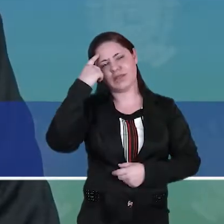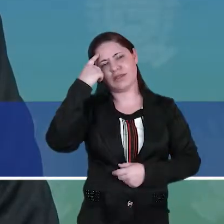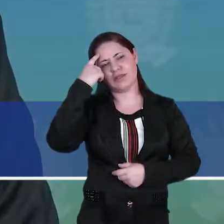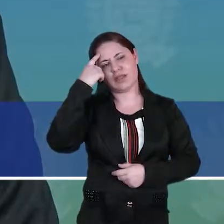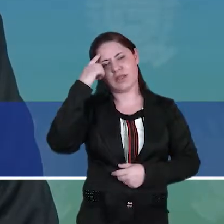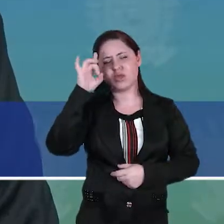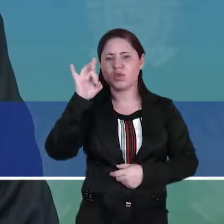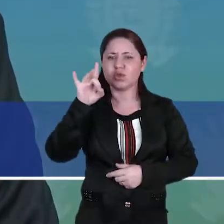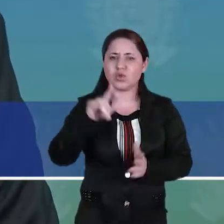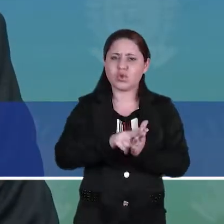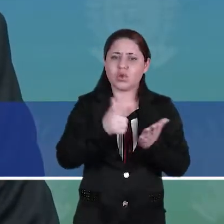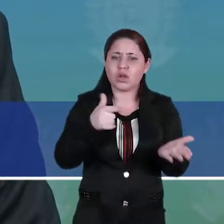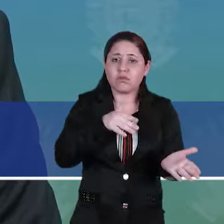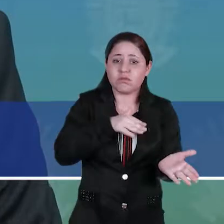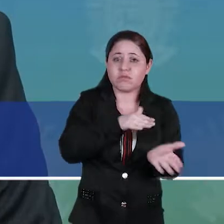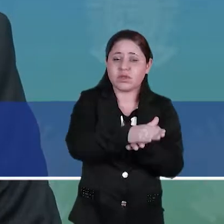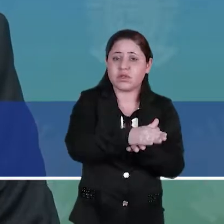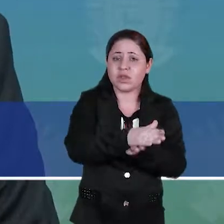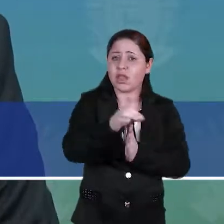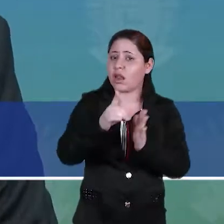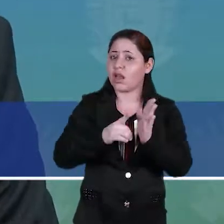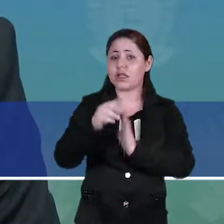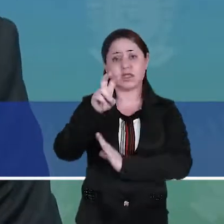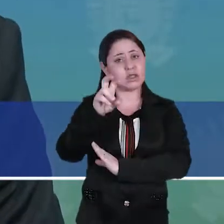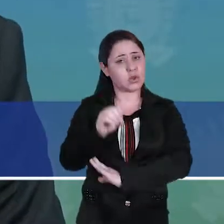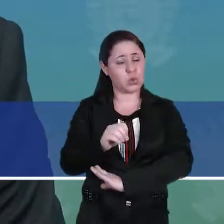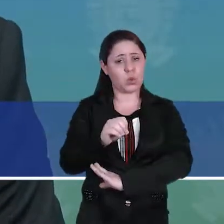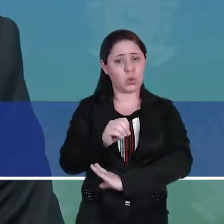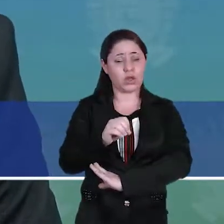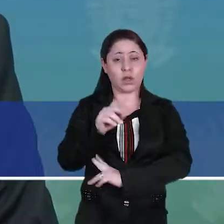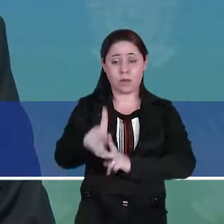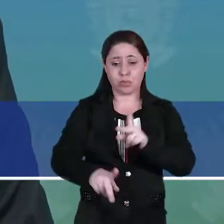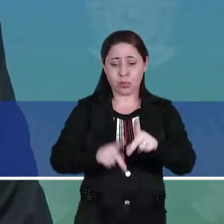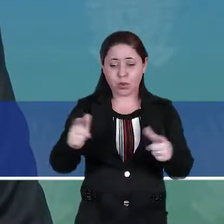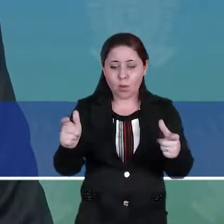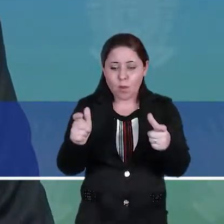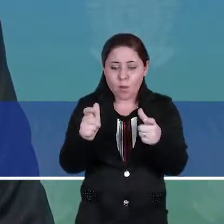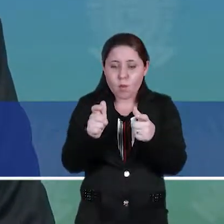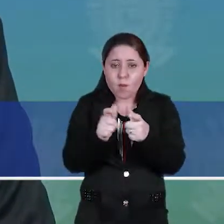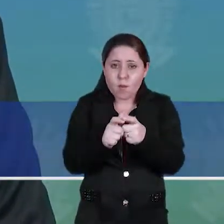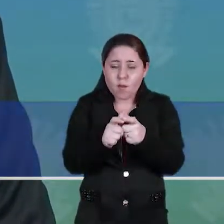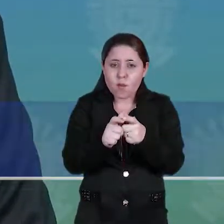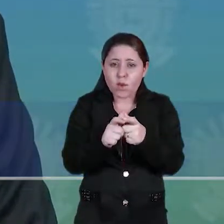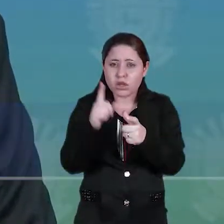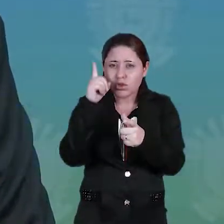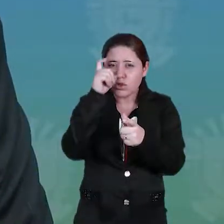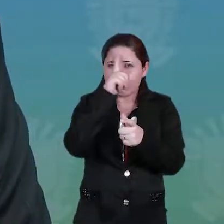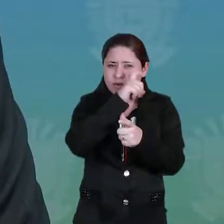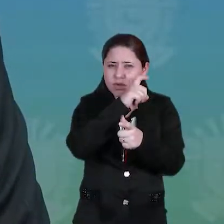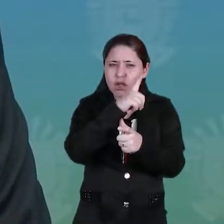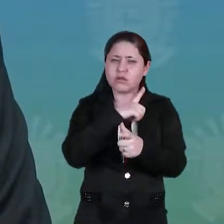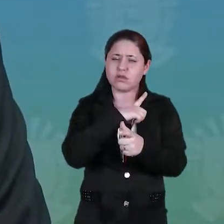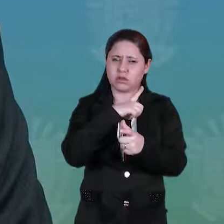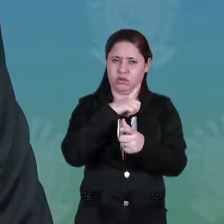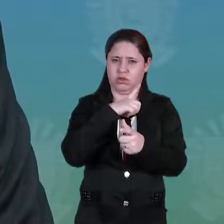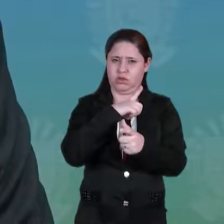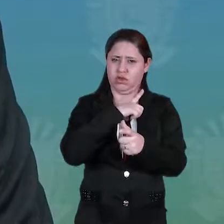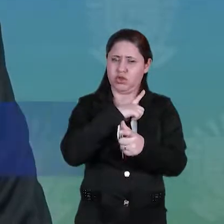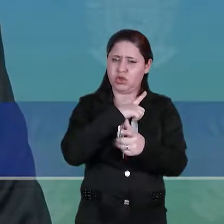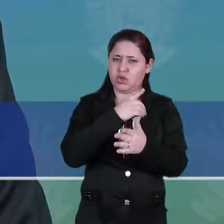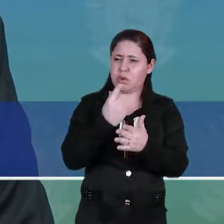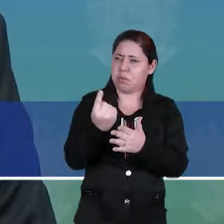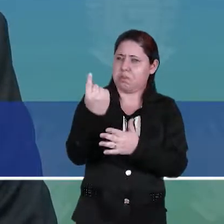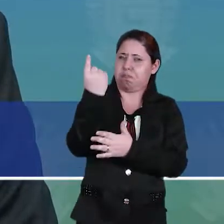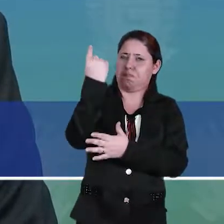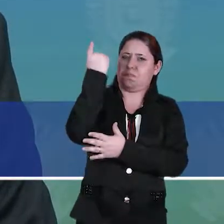um jornal impresso na década de 50, né, com uma população bem pequena, as dificuldades